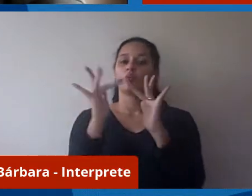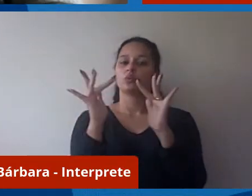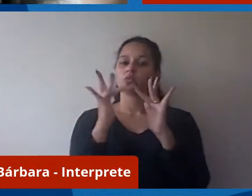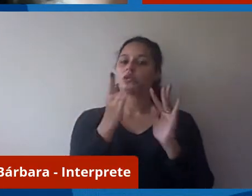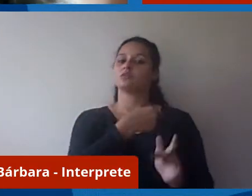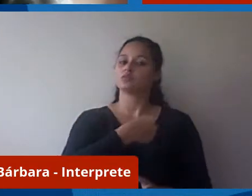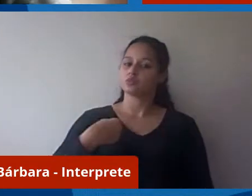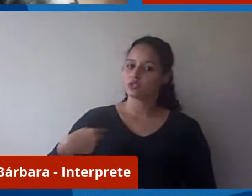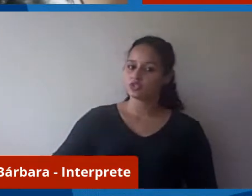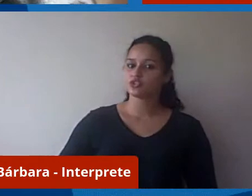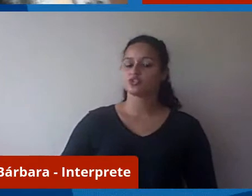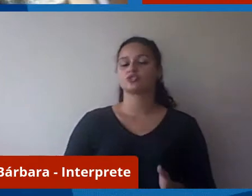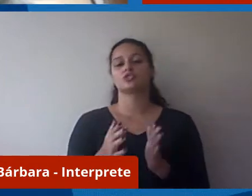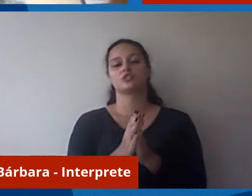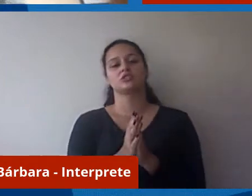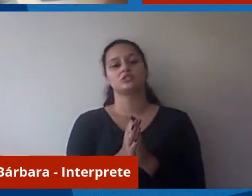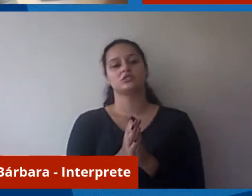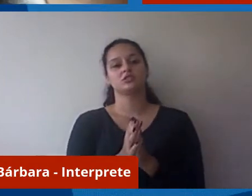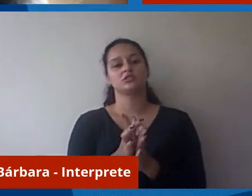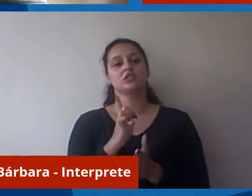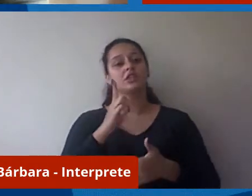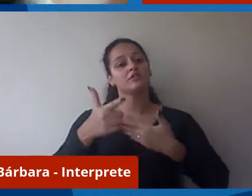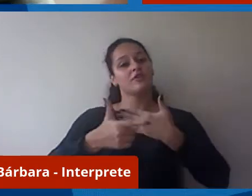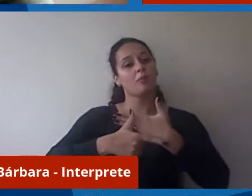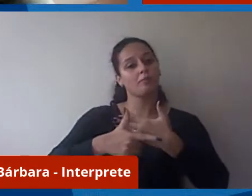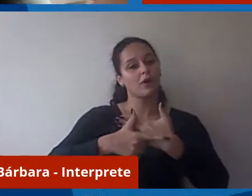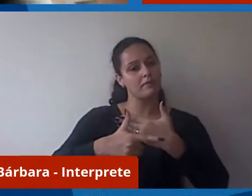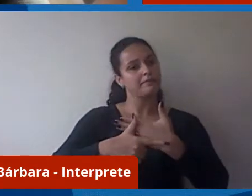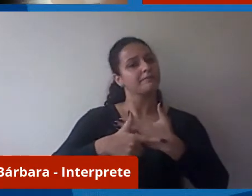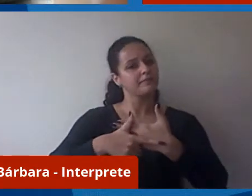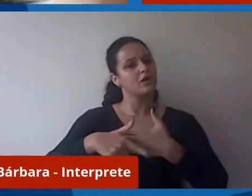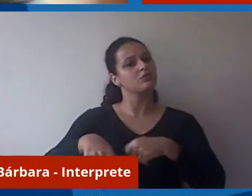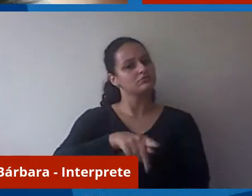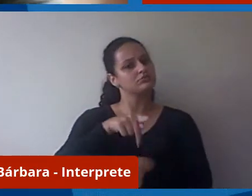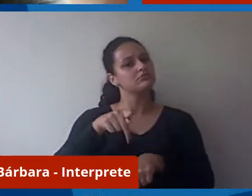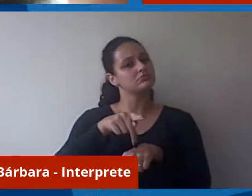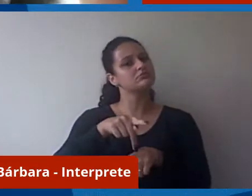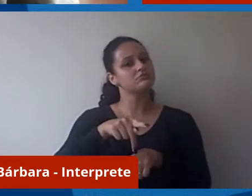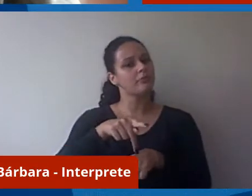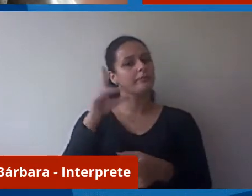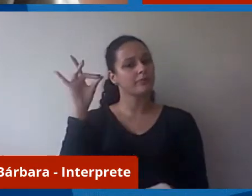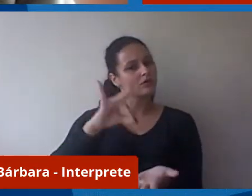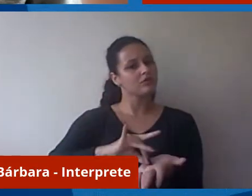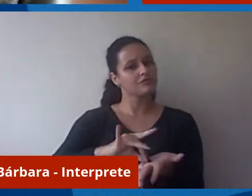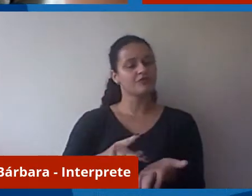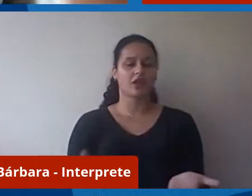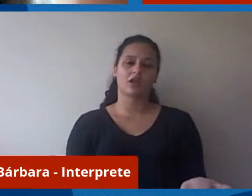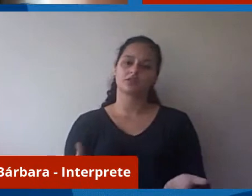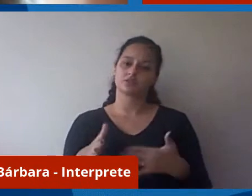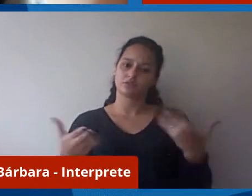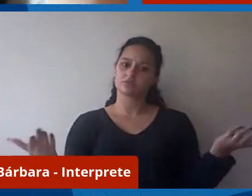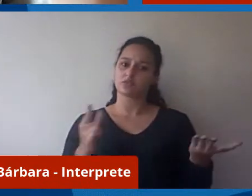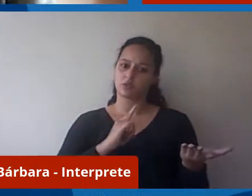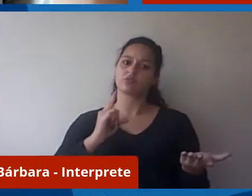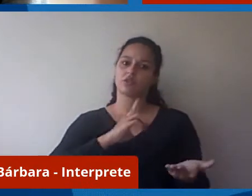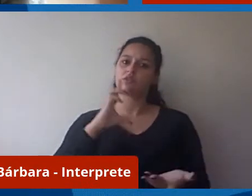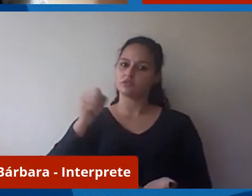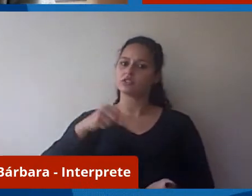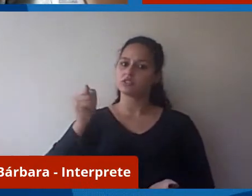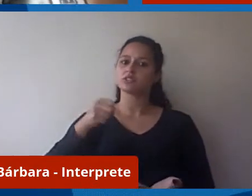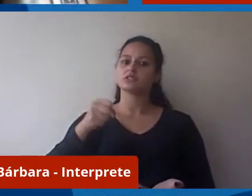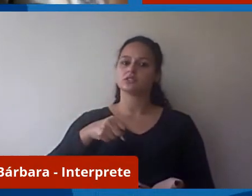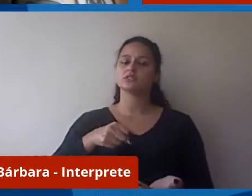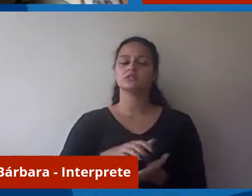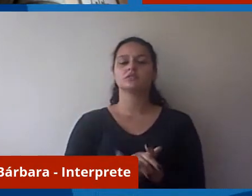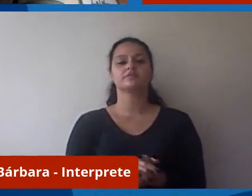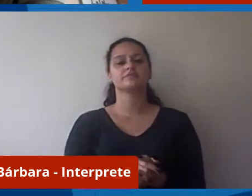resgataram o papel ativo do Estado. Então tivemos, sim, foram os momentos mais virtuosos da política brasileira, foram